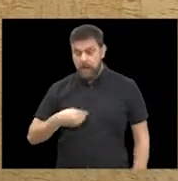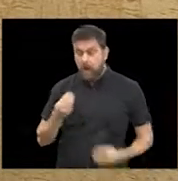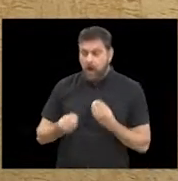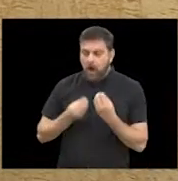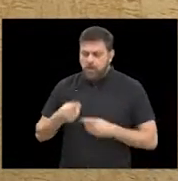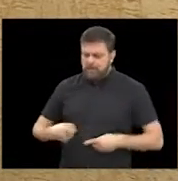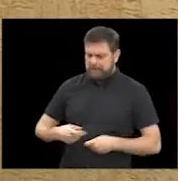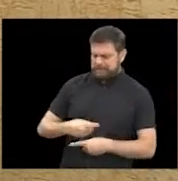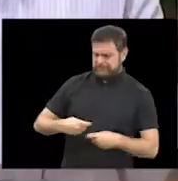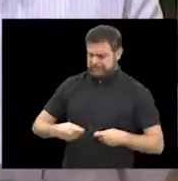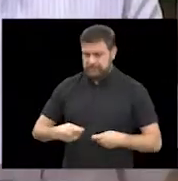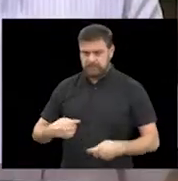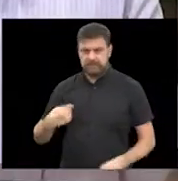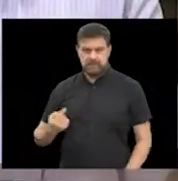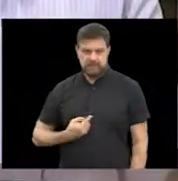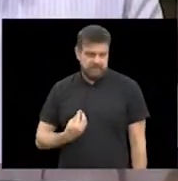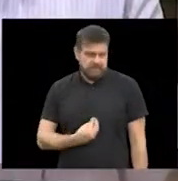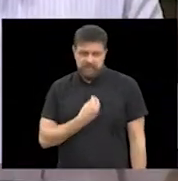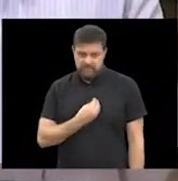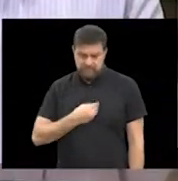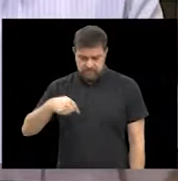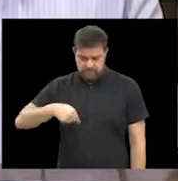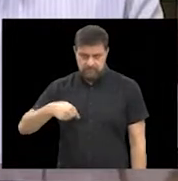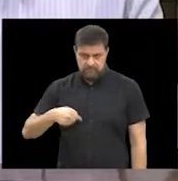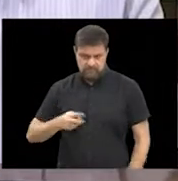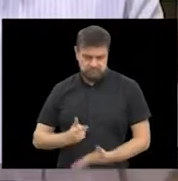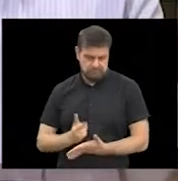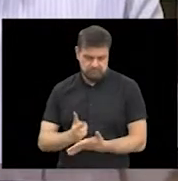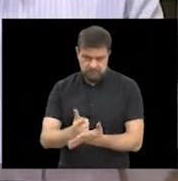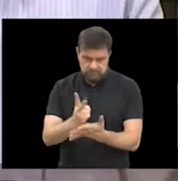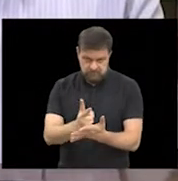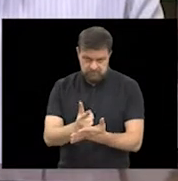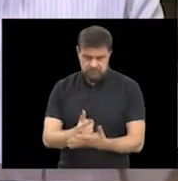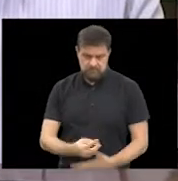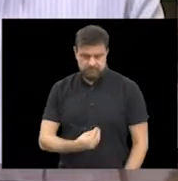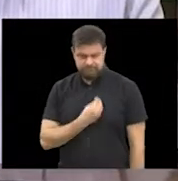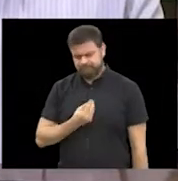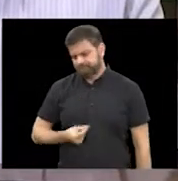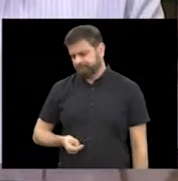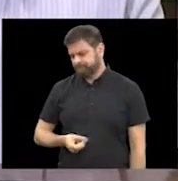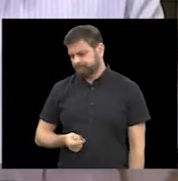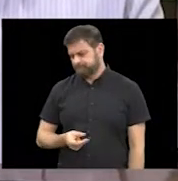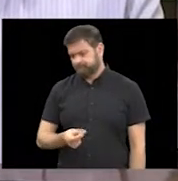quê? Dos alimentos que a gente come? Se alimenta ali do próprio